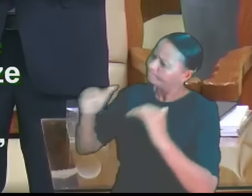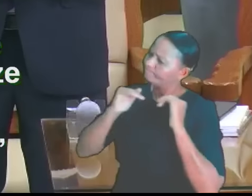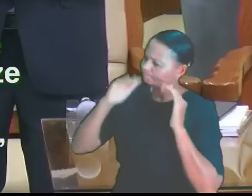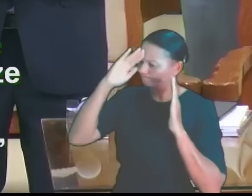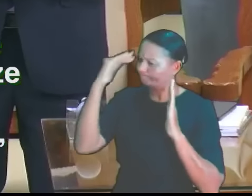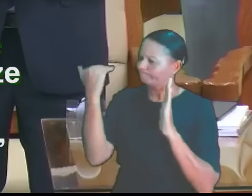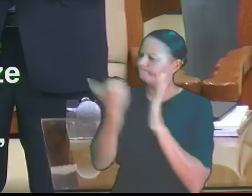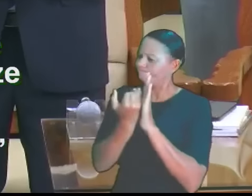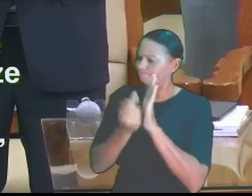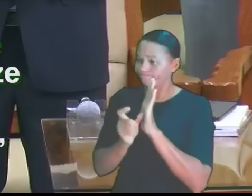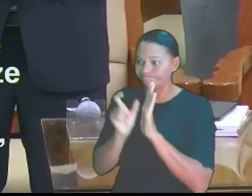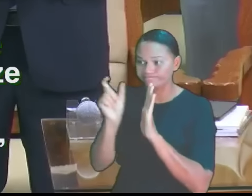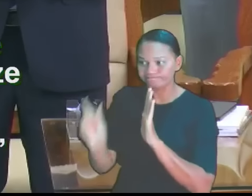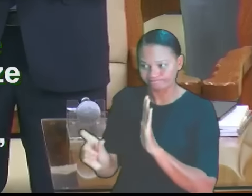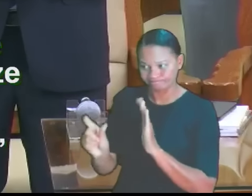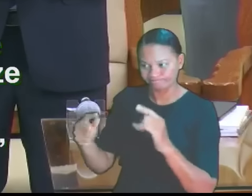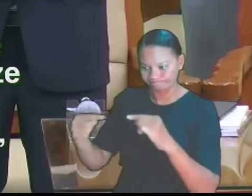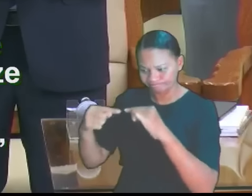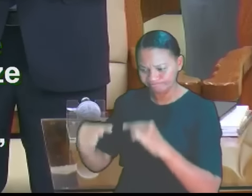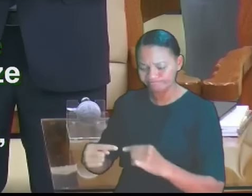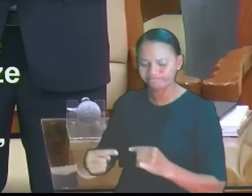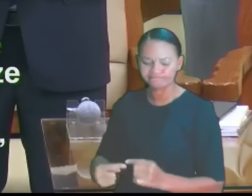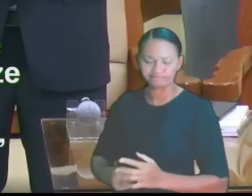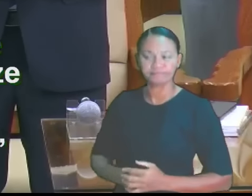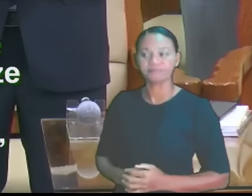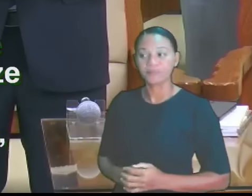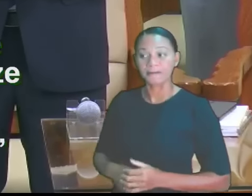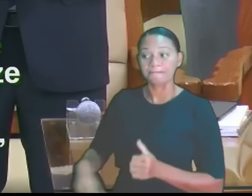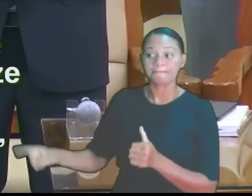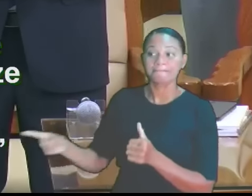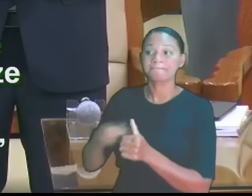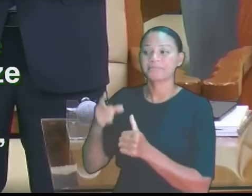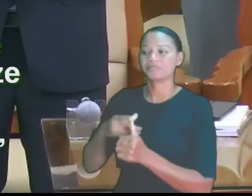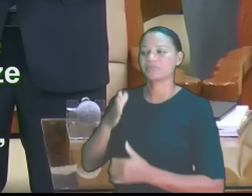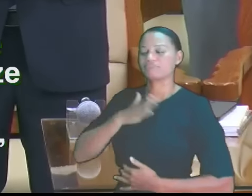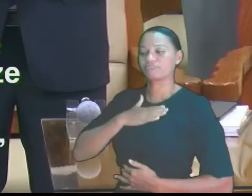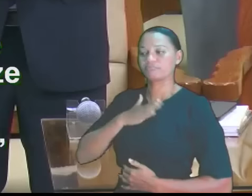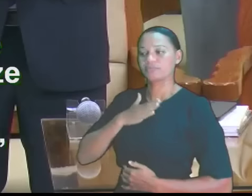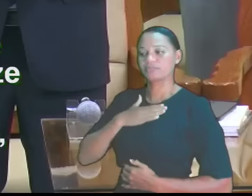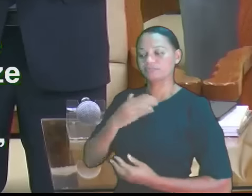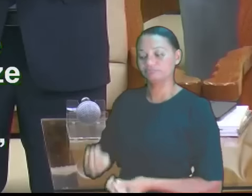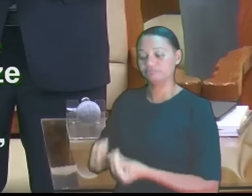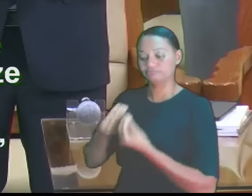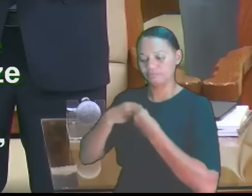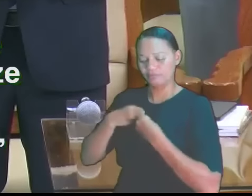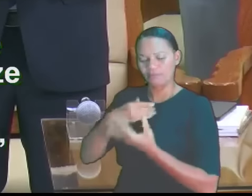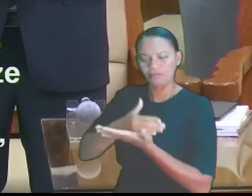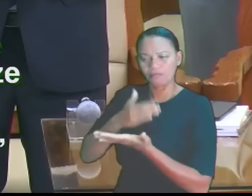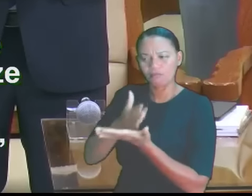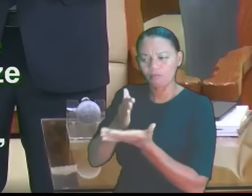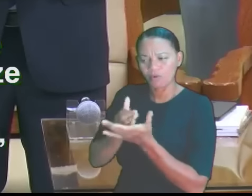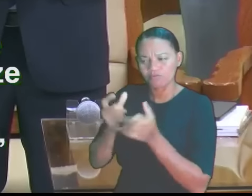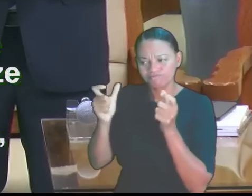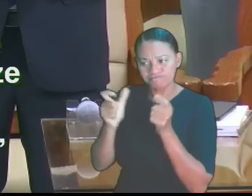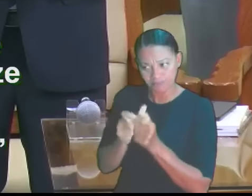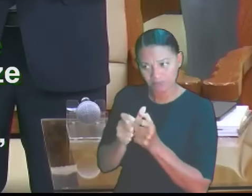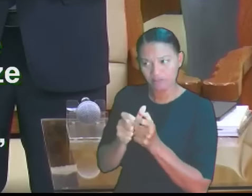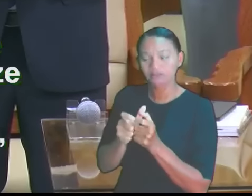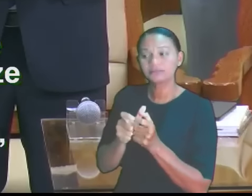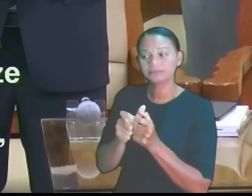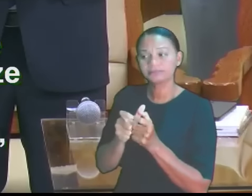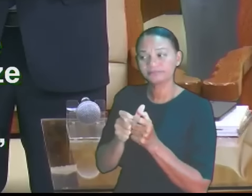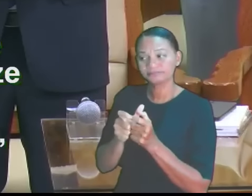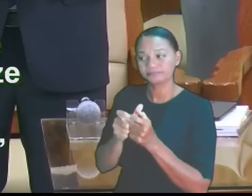a tua palavra. Porém, faz disso primeiro para mim um bolo pequeno. Trai-no